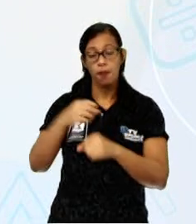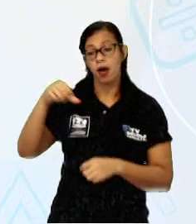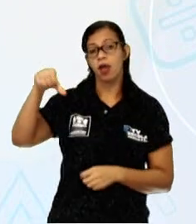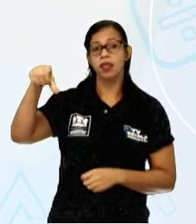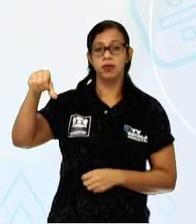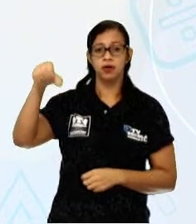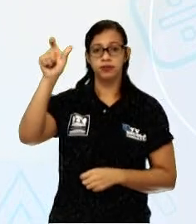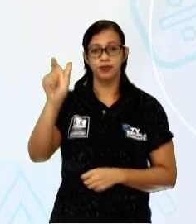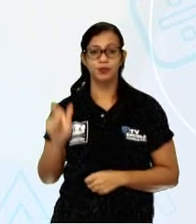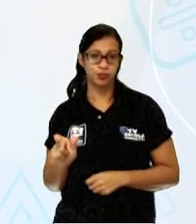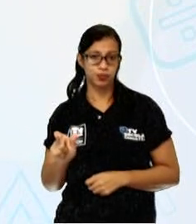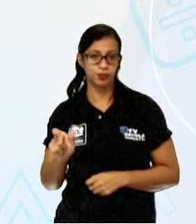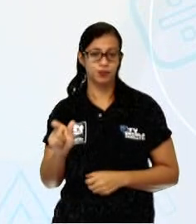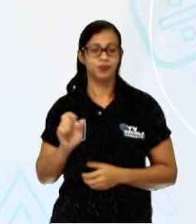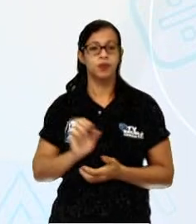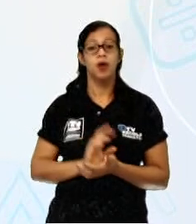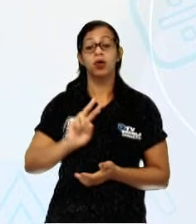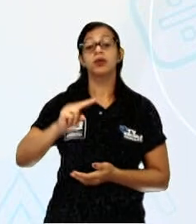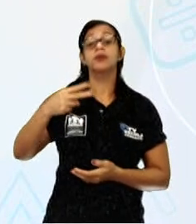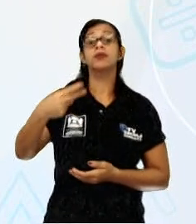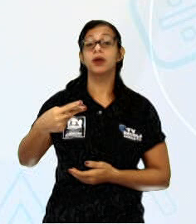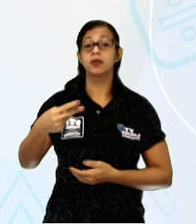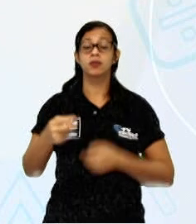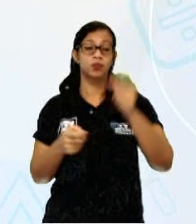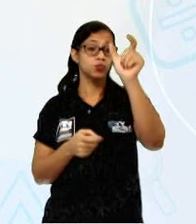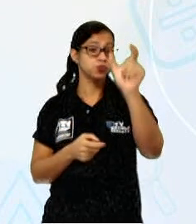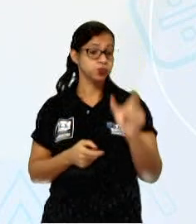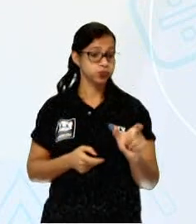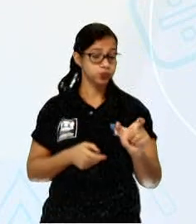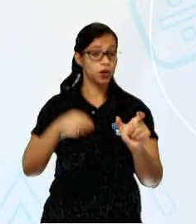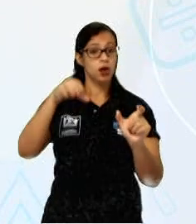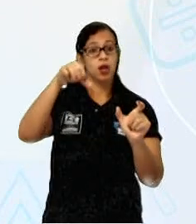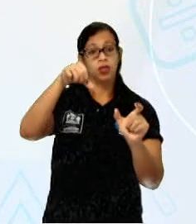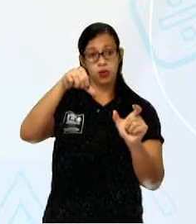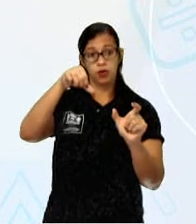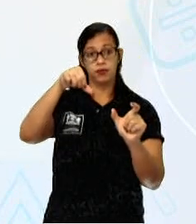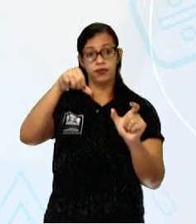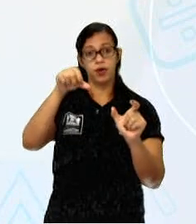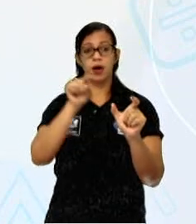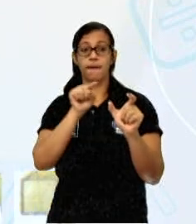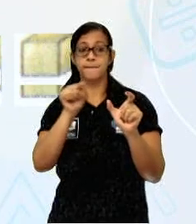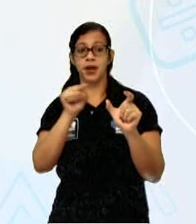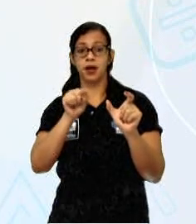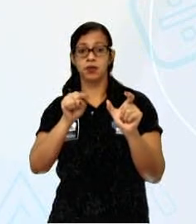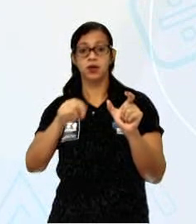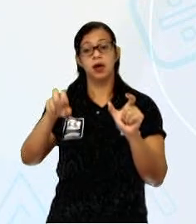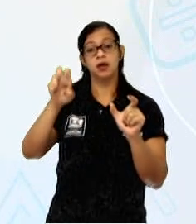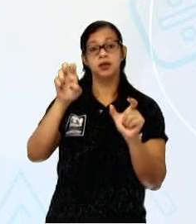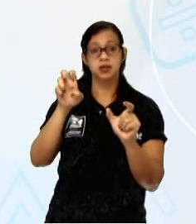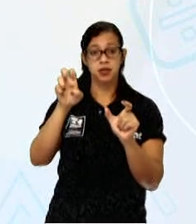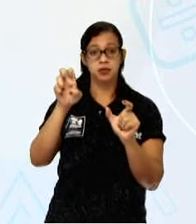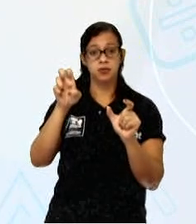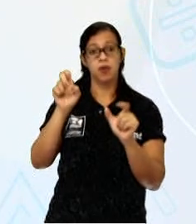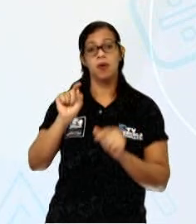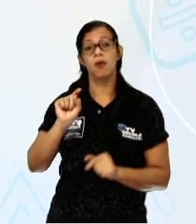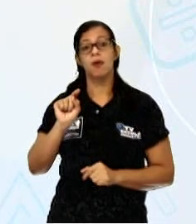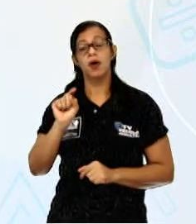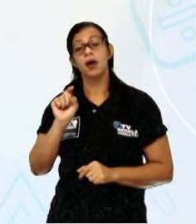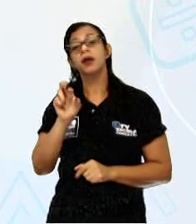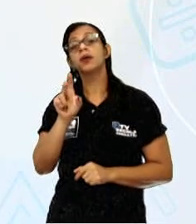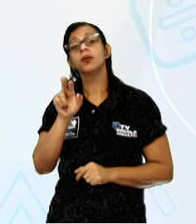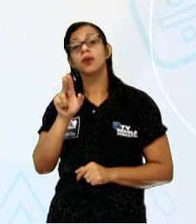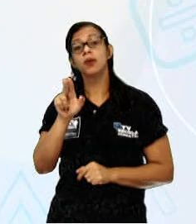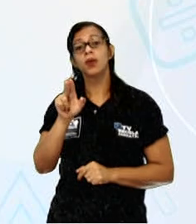a operação inversa 9 cubinhos menos cinco cubinhos = 4 com